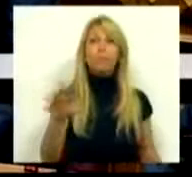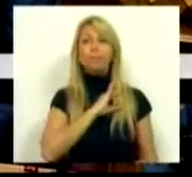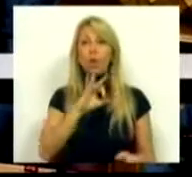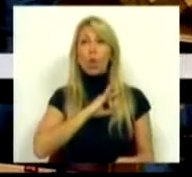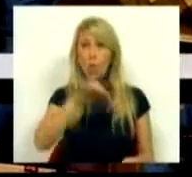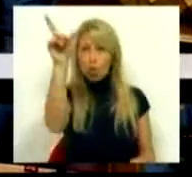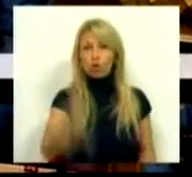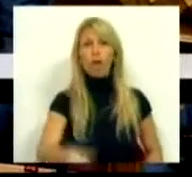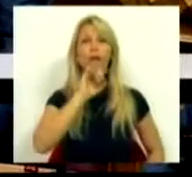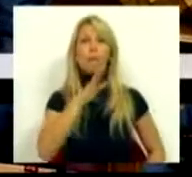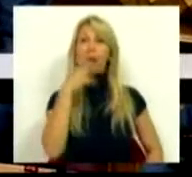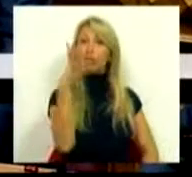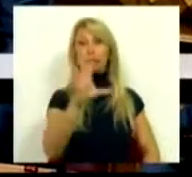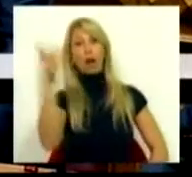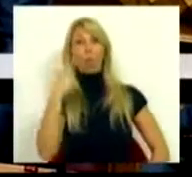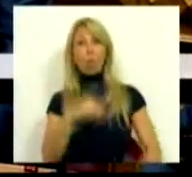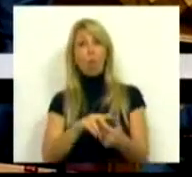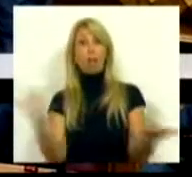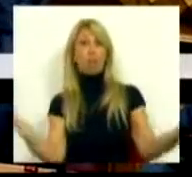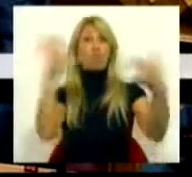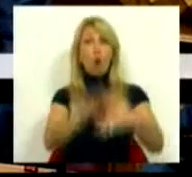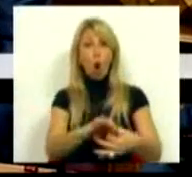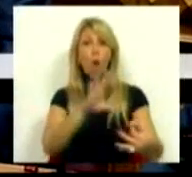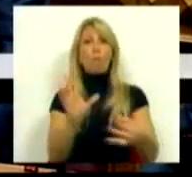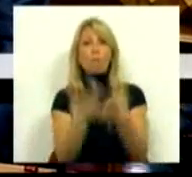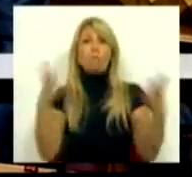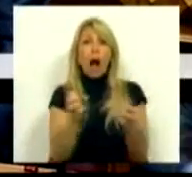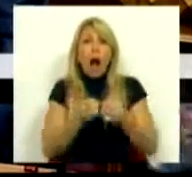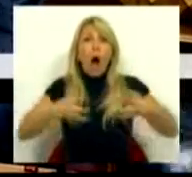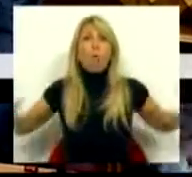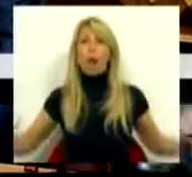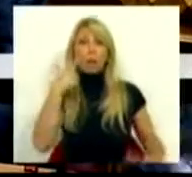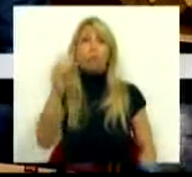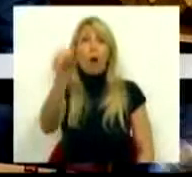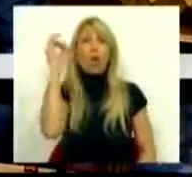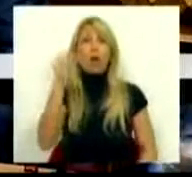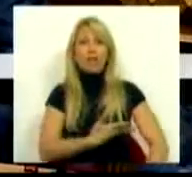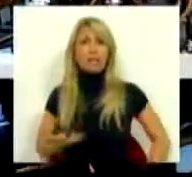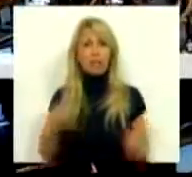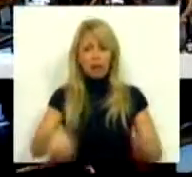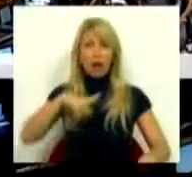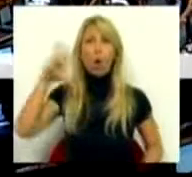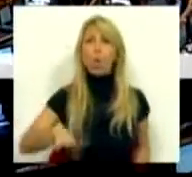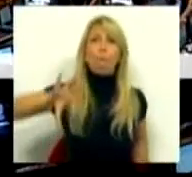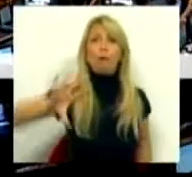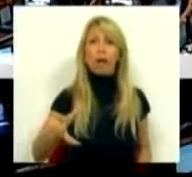dizer isso quando está associado ao maior aumento de desemprego no nosso país? O senhor é capaz de dizer isso?